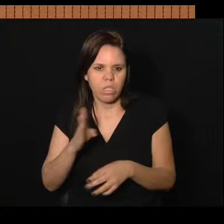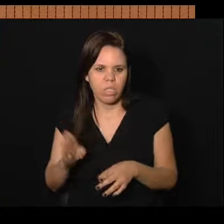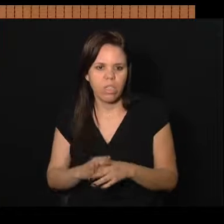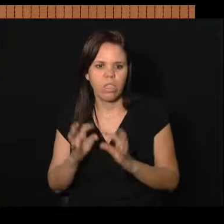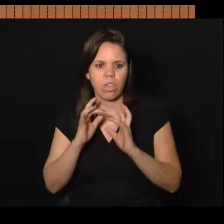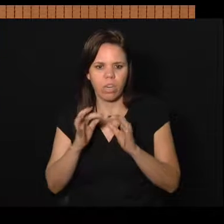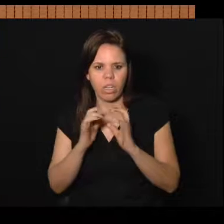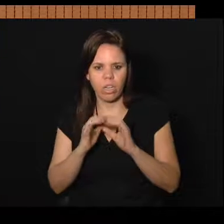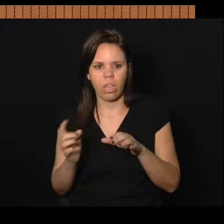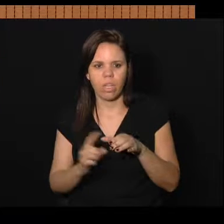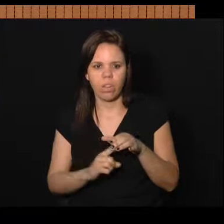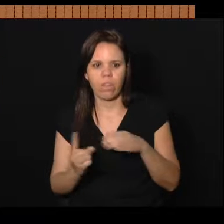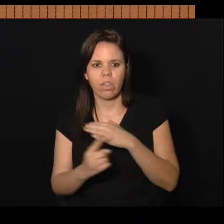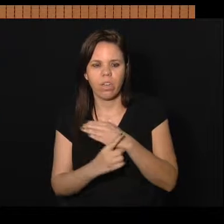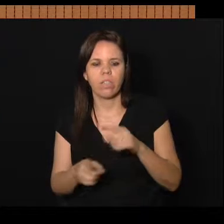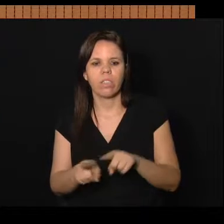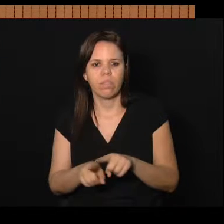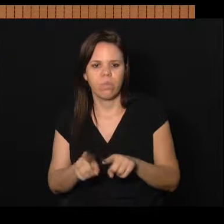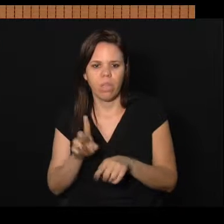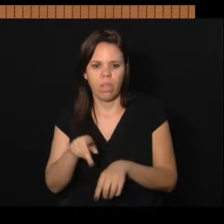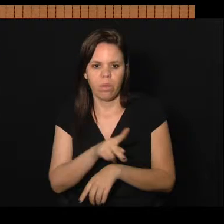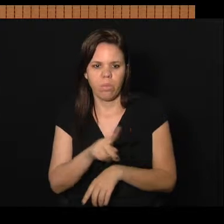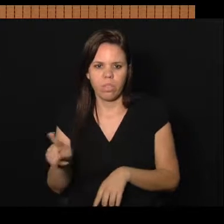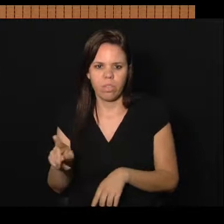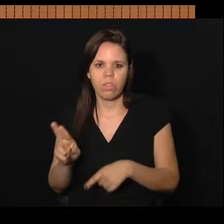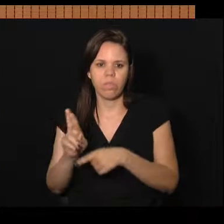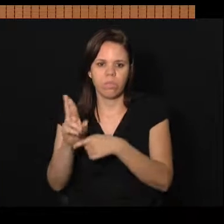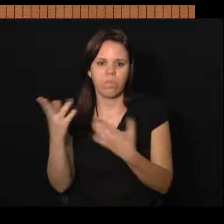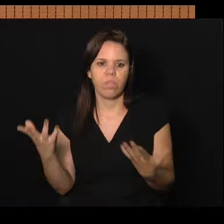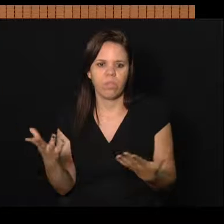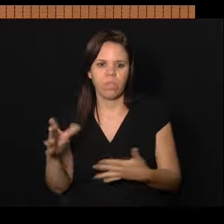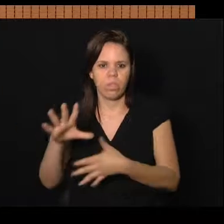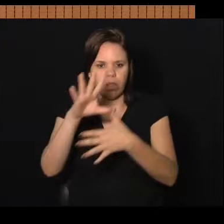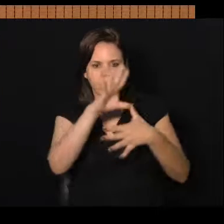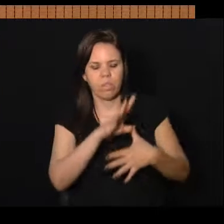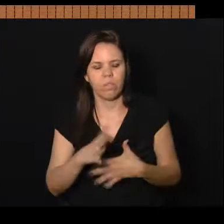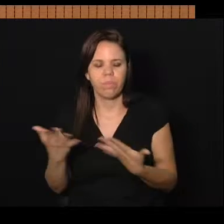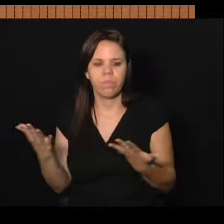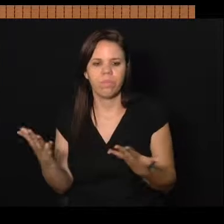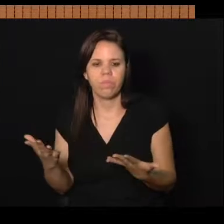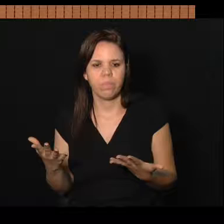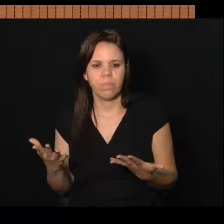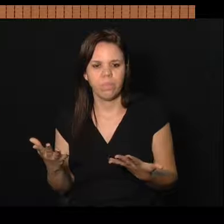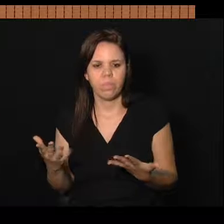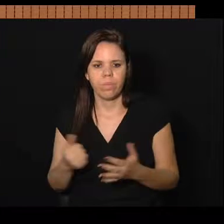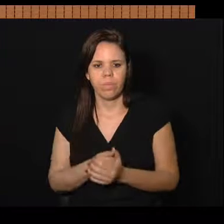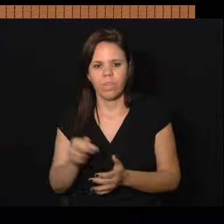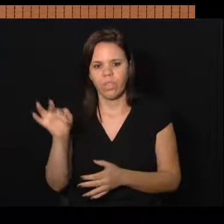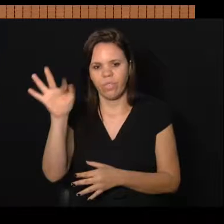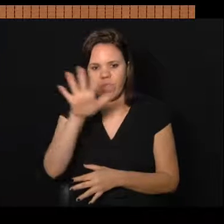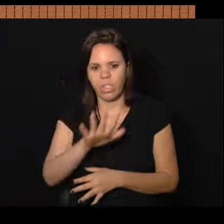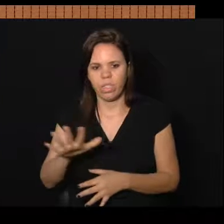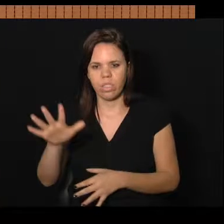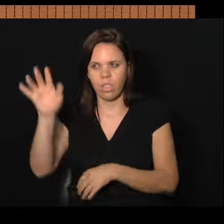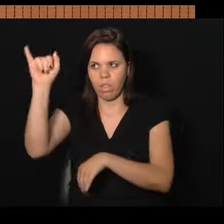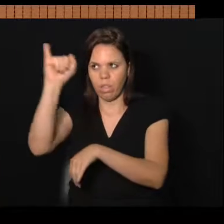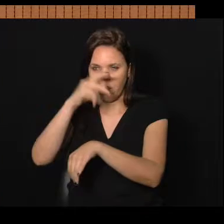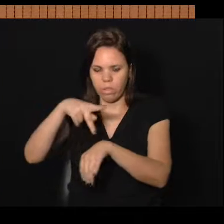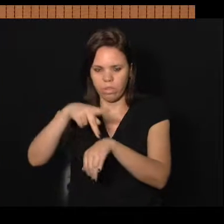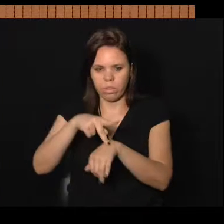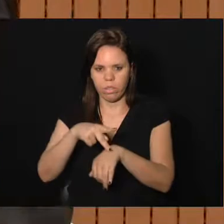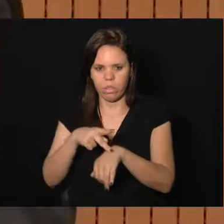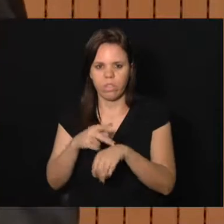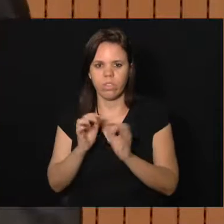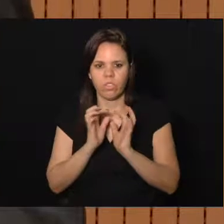e atualmente é presidente da representação latino-americana da Federação Internacional de